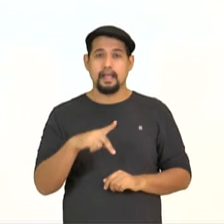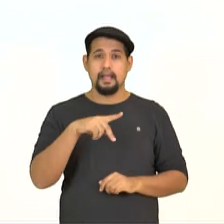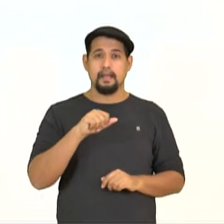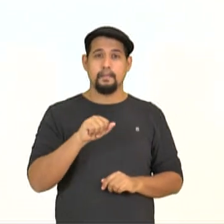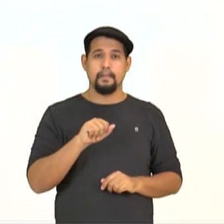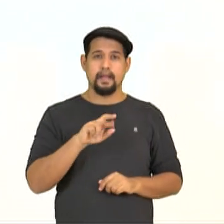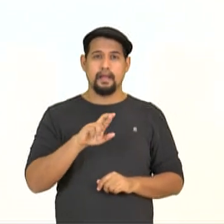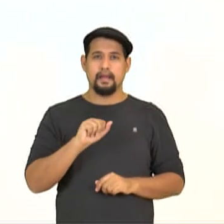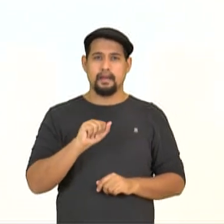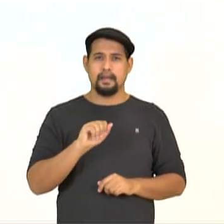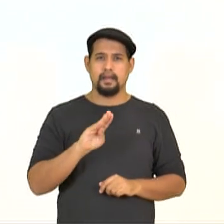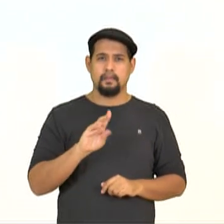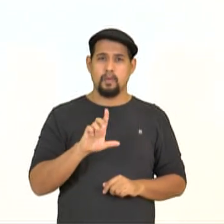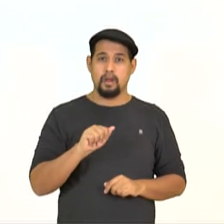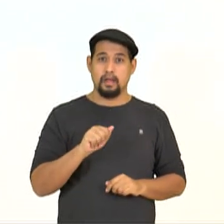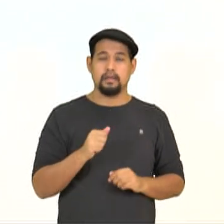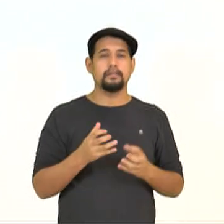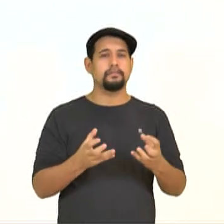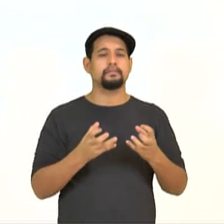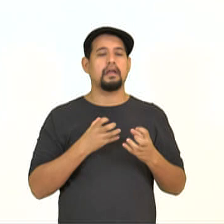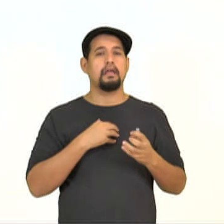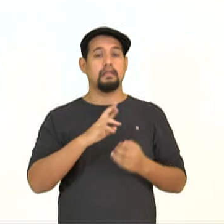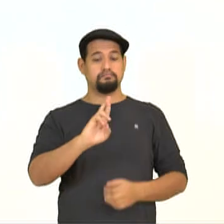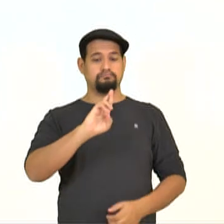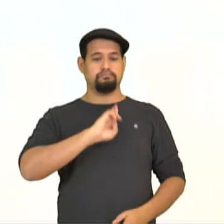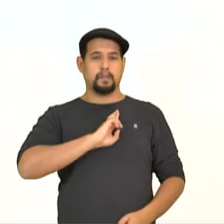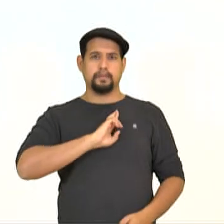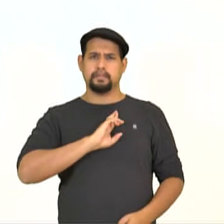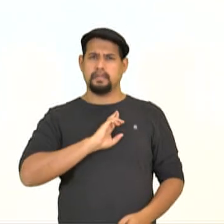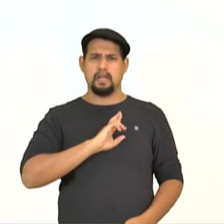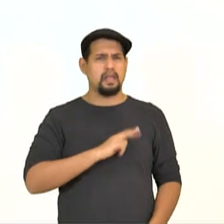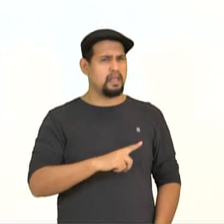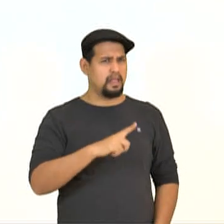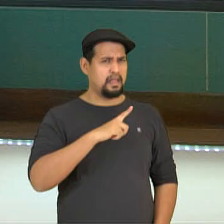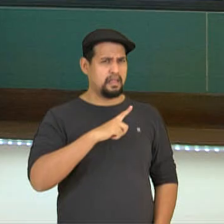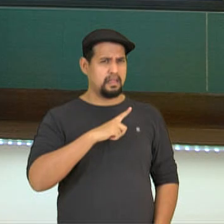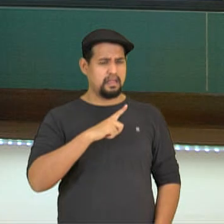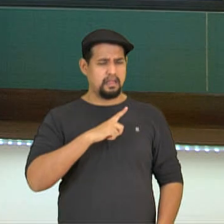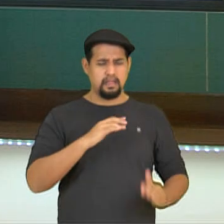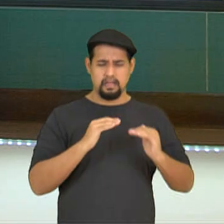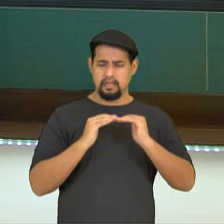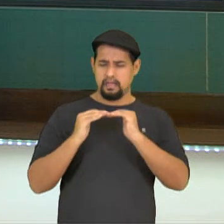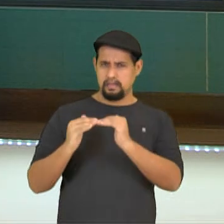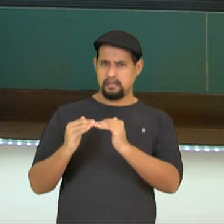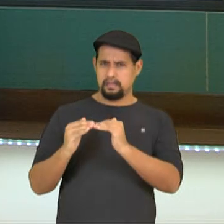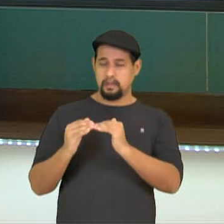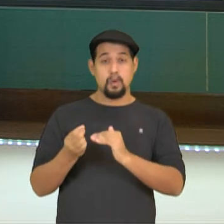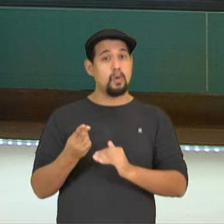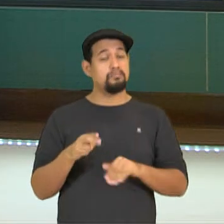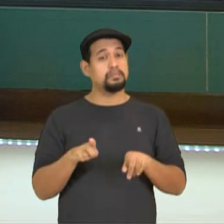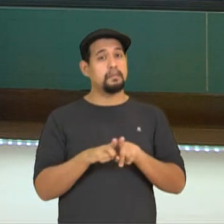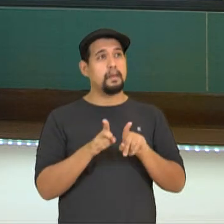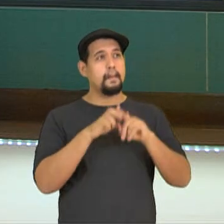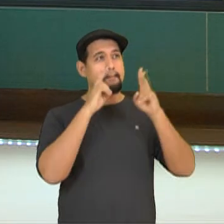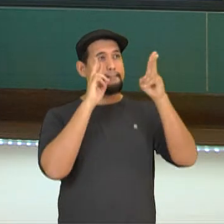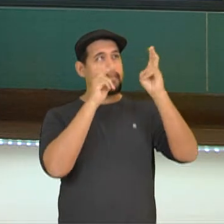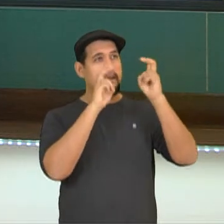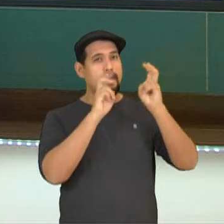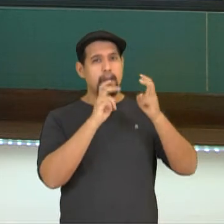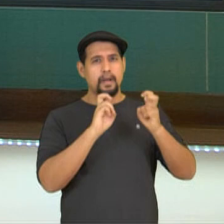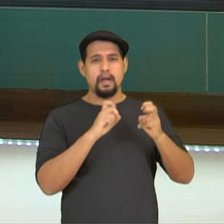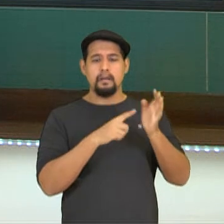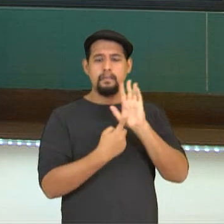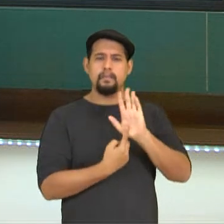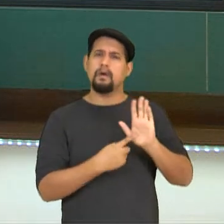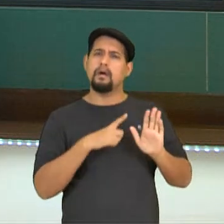são simétricos no caso, eu quero que vocês me respondam, né, se existe aí essa simetria e também observe e aponte alguma